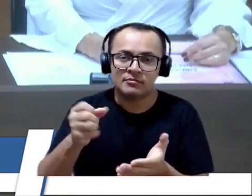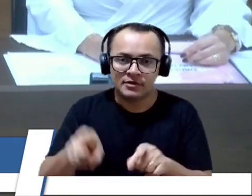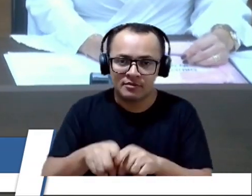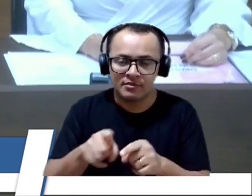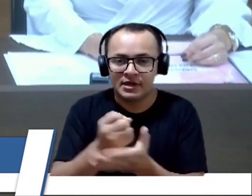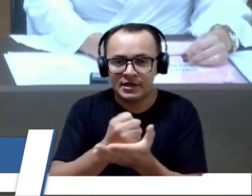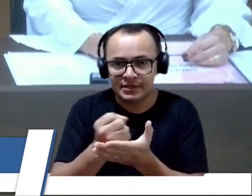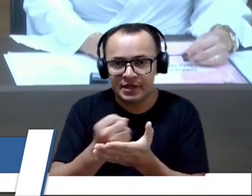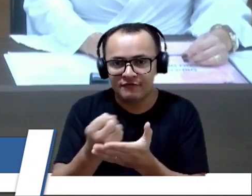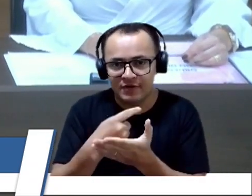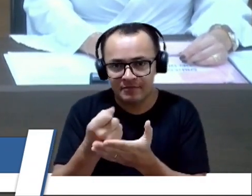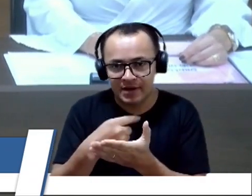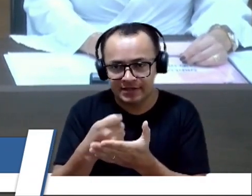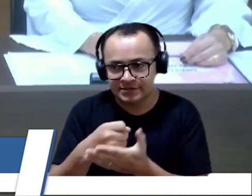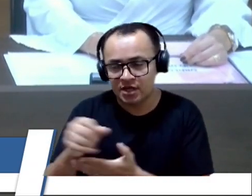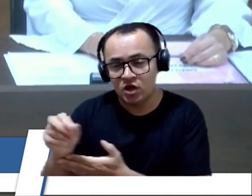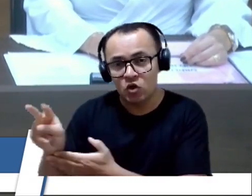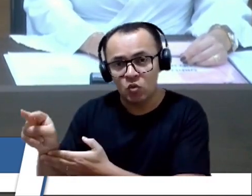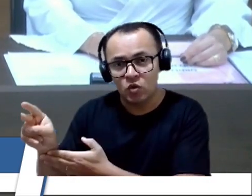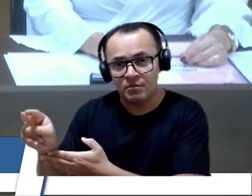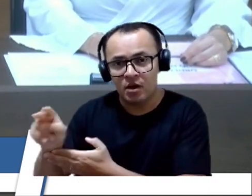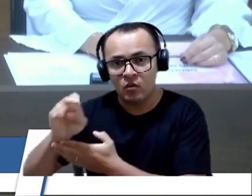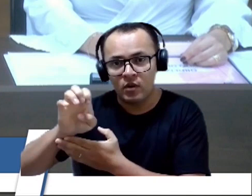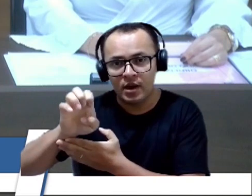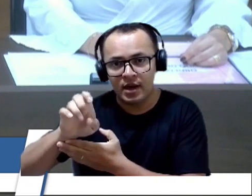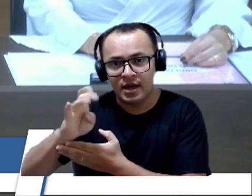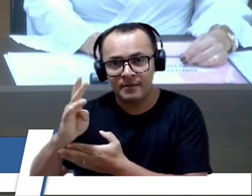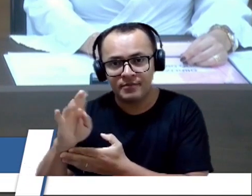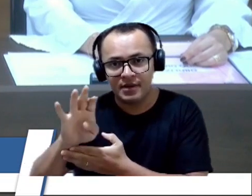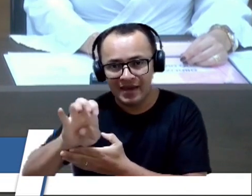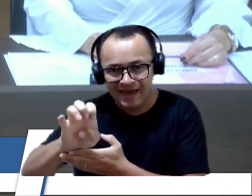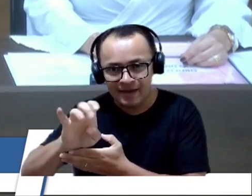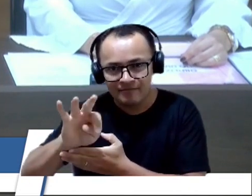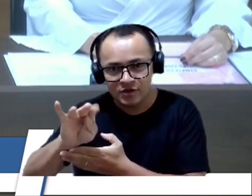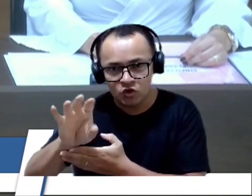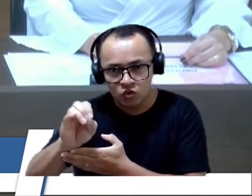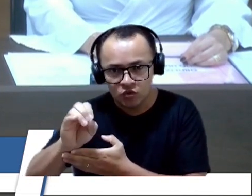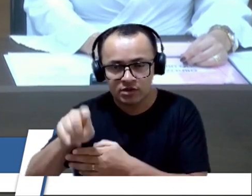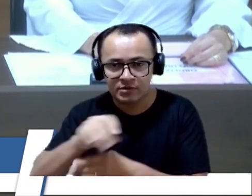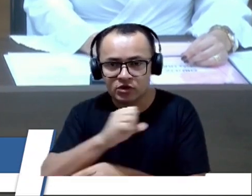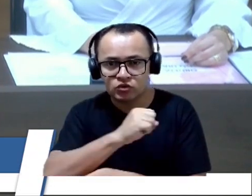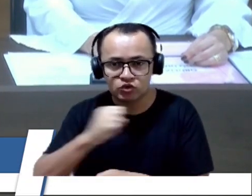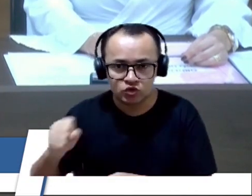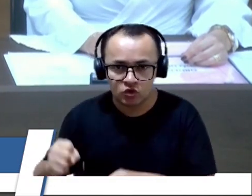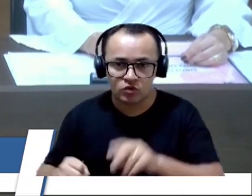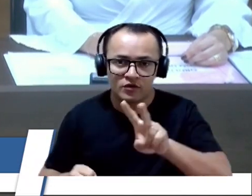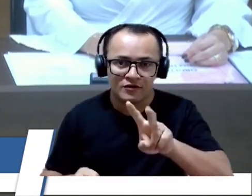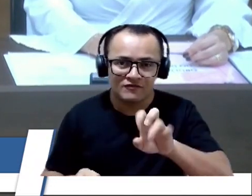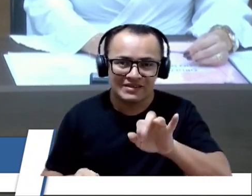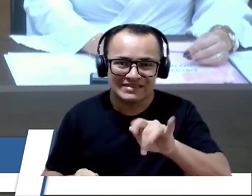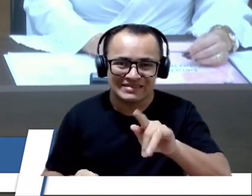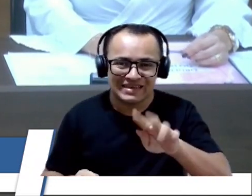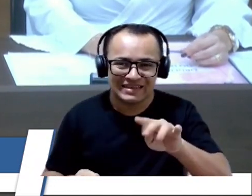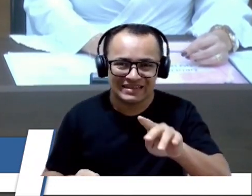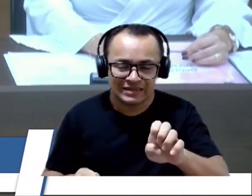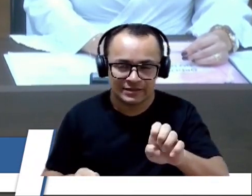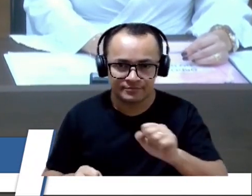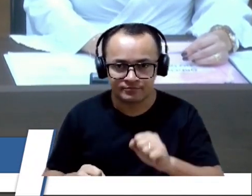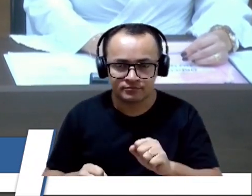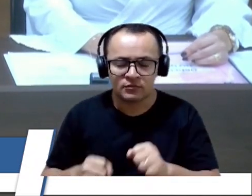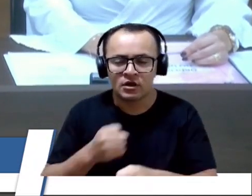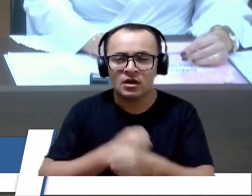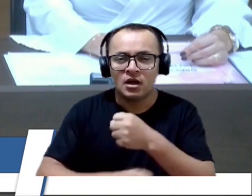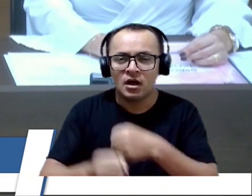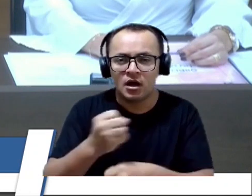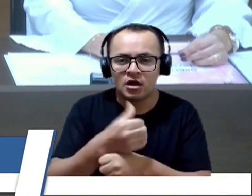seu irmão Ébio Pedrosa e seu sogro Vicente Posteraro. Em 1980, comprou